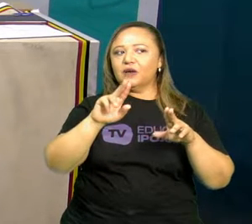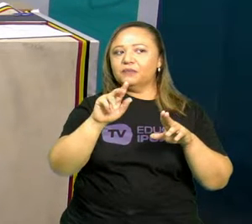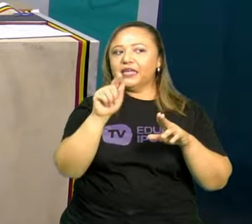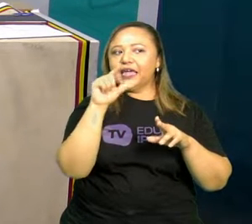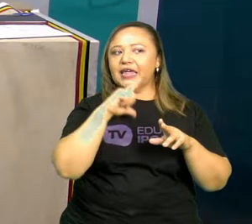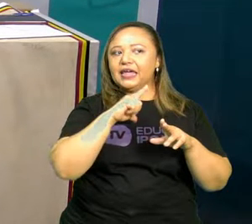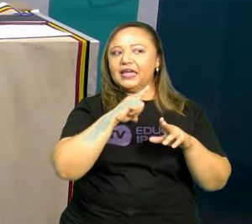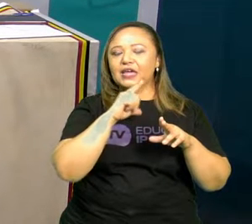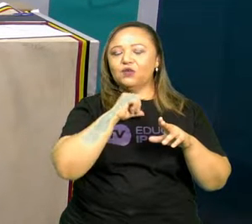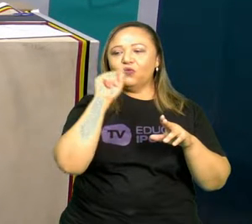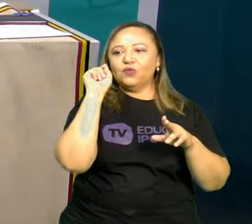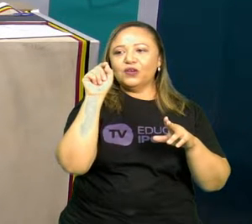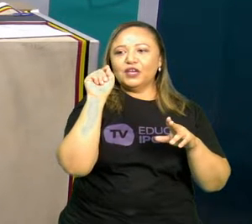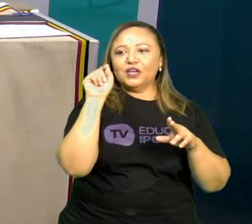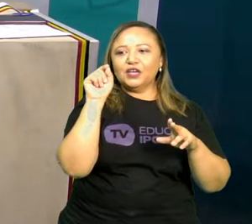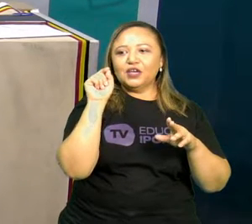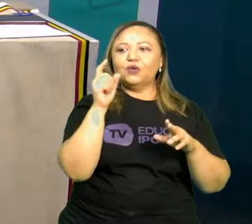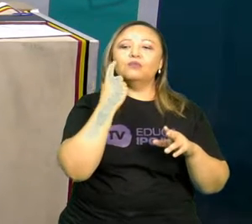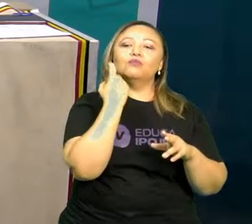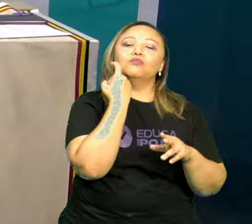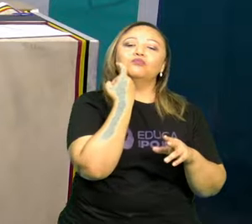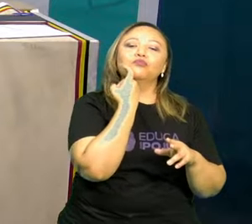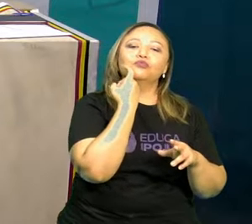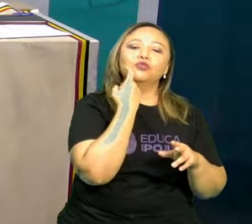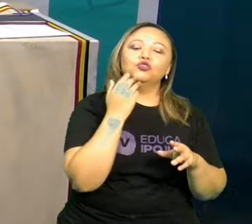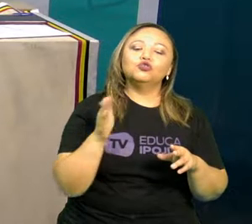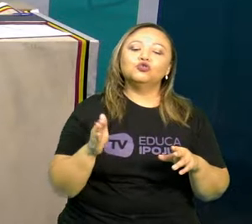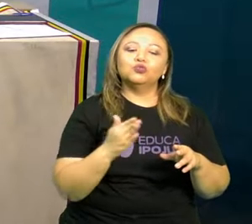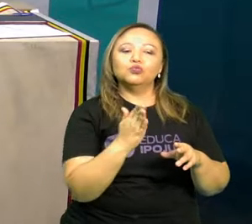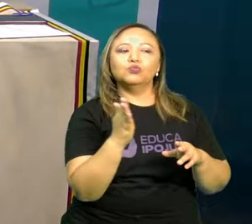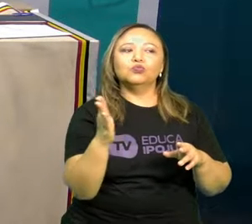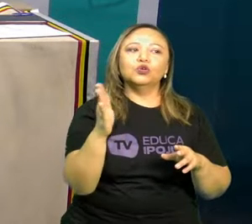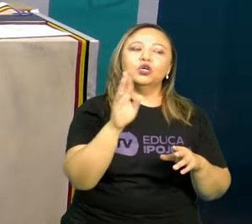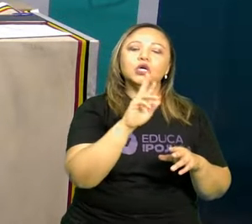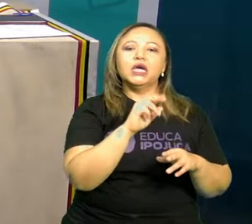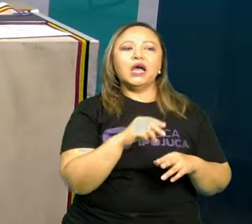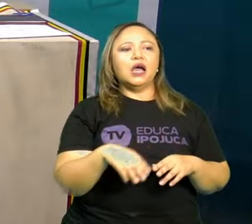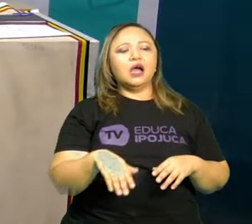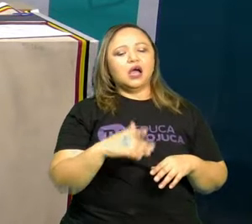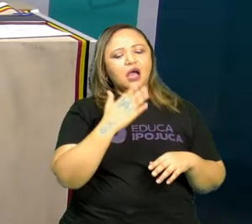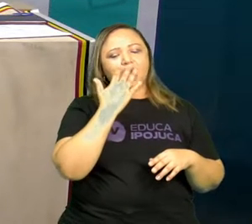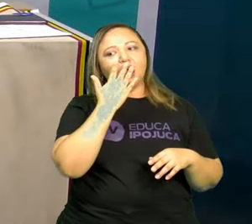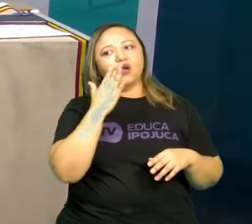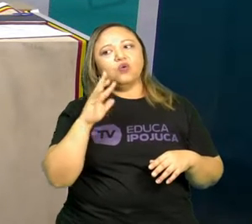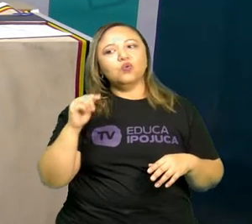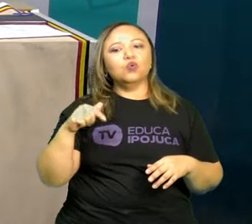Um peixinho. Agora, quem sabe que cor é esse peixinho?